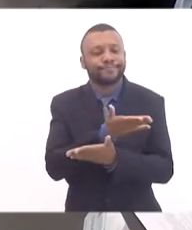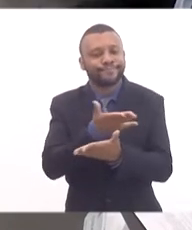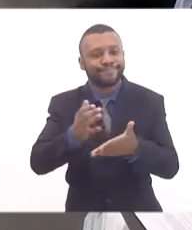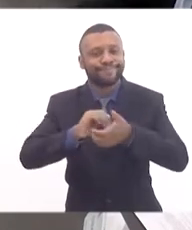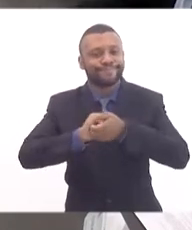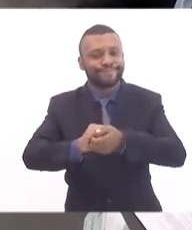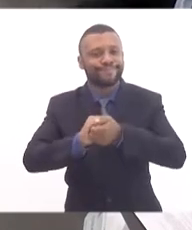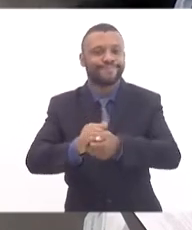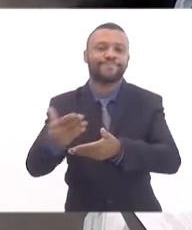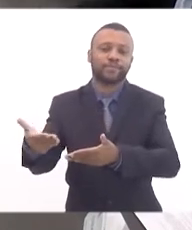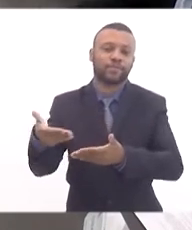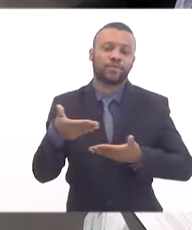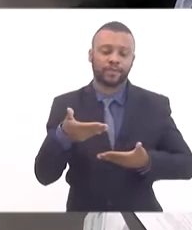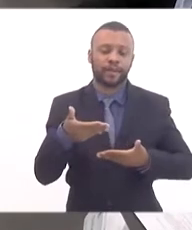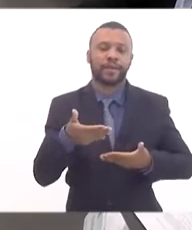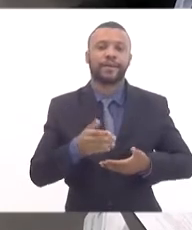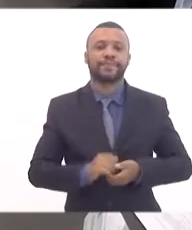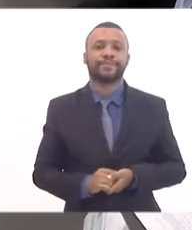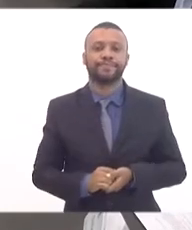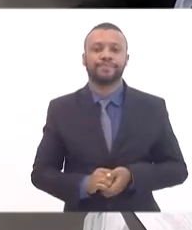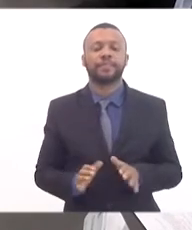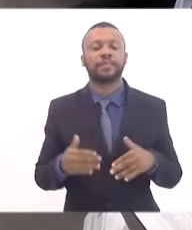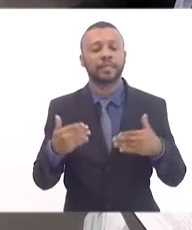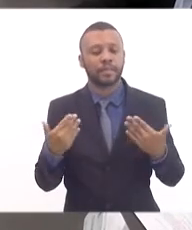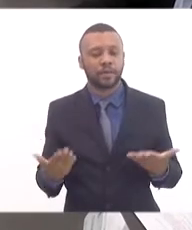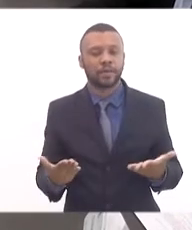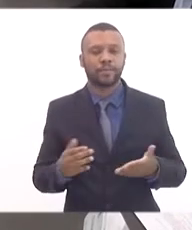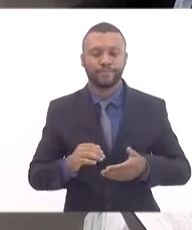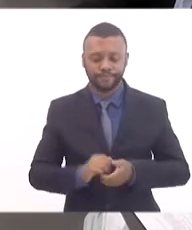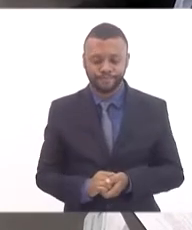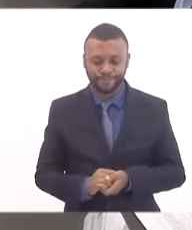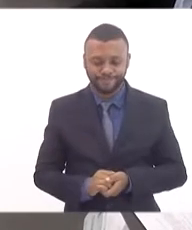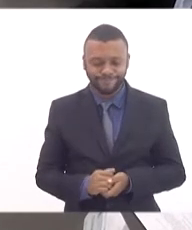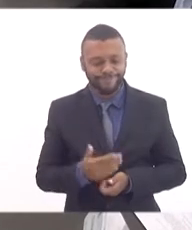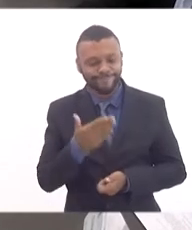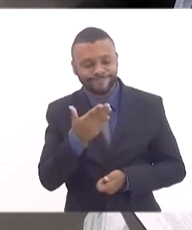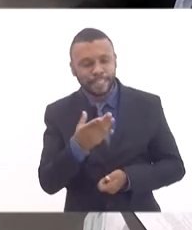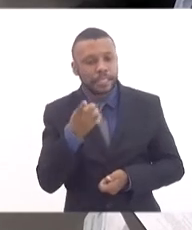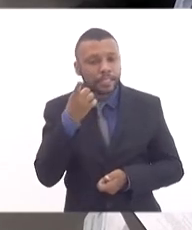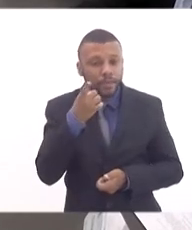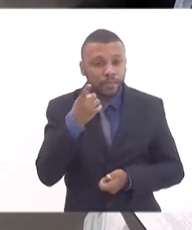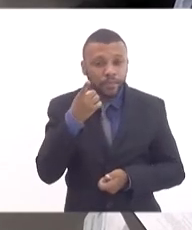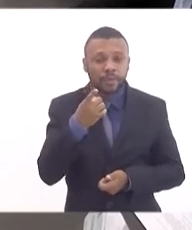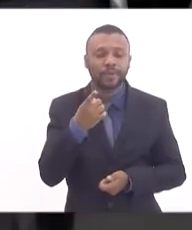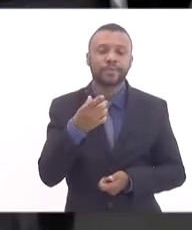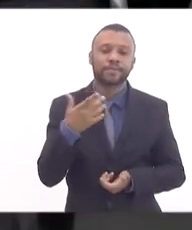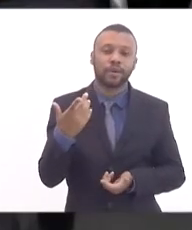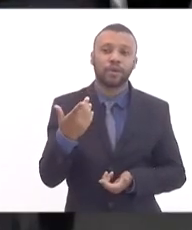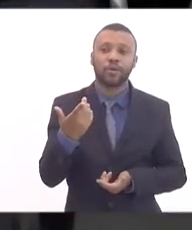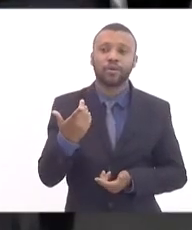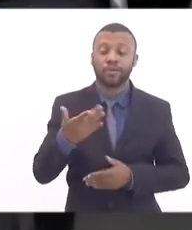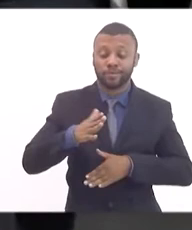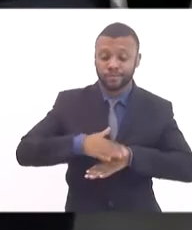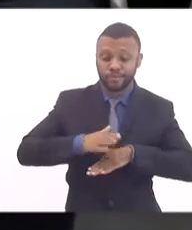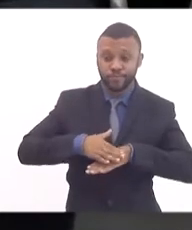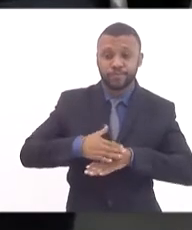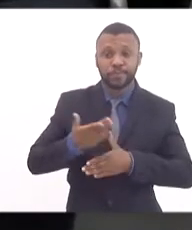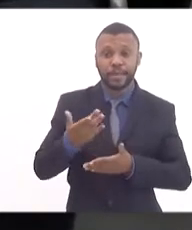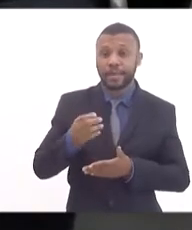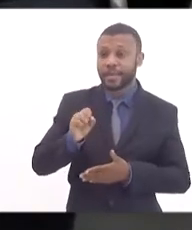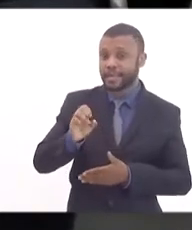é embora deputado-presidente embora não seja a competência Sefaz